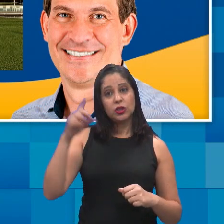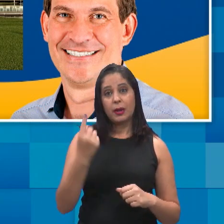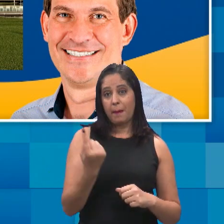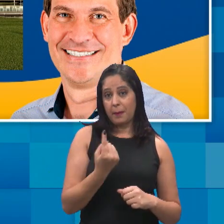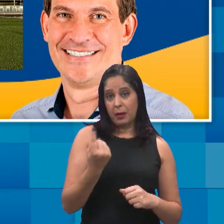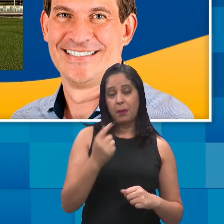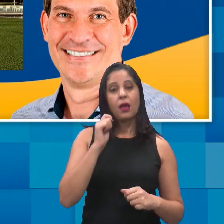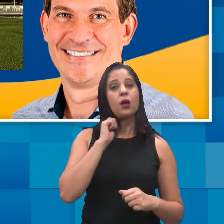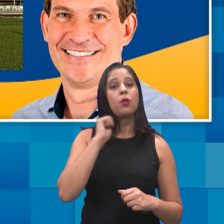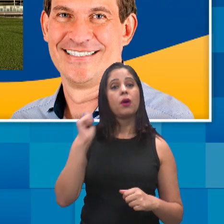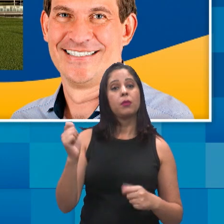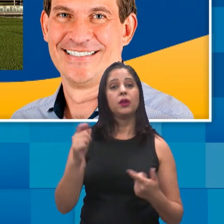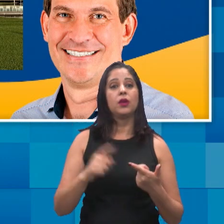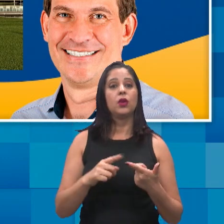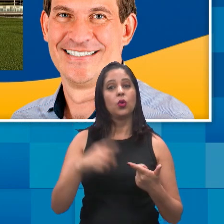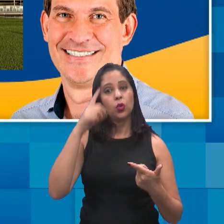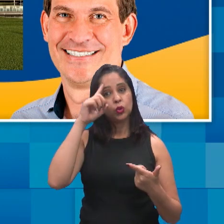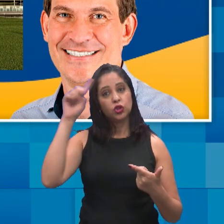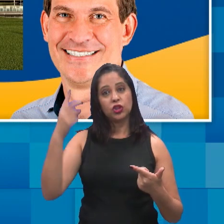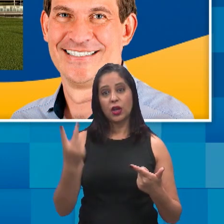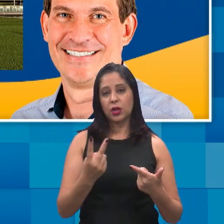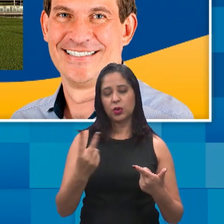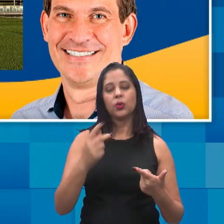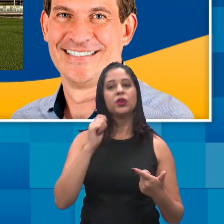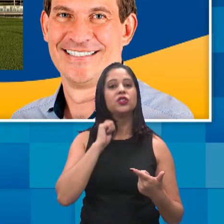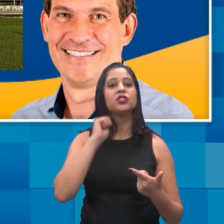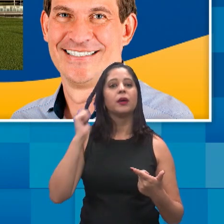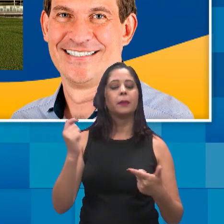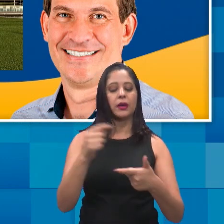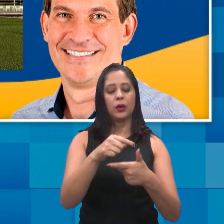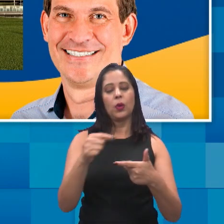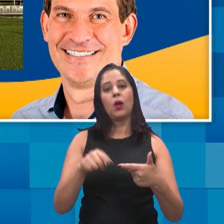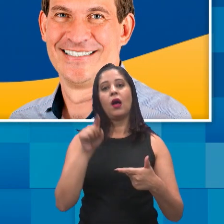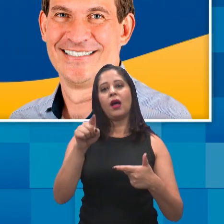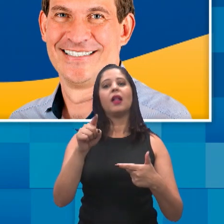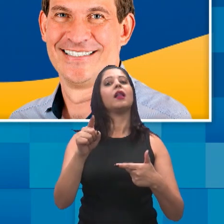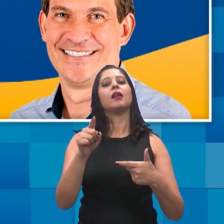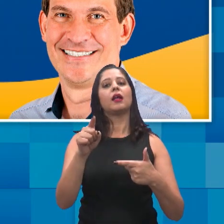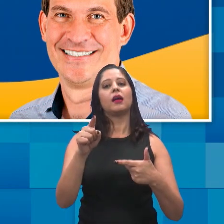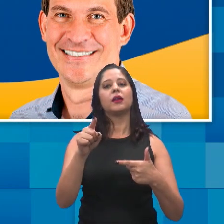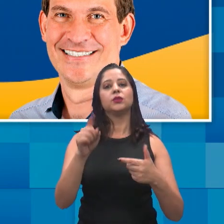de abril e dia 2 de abril, lá no Distrito Federal.